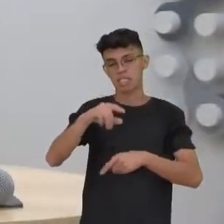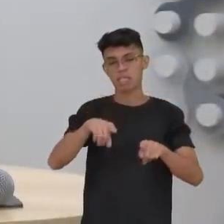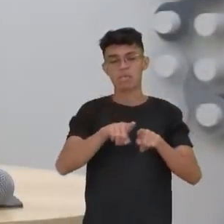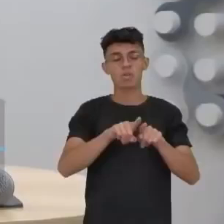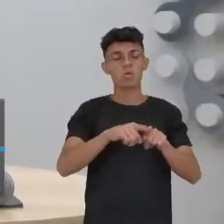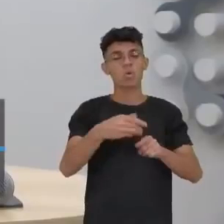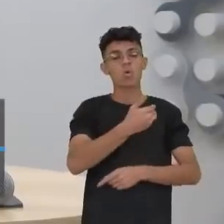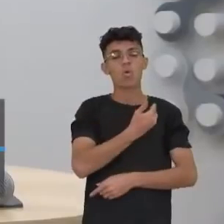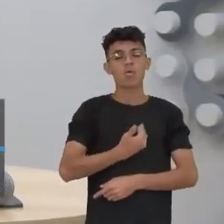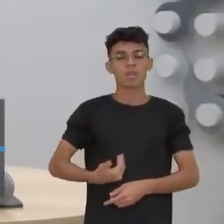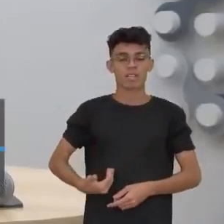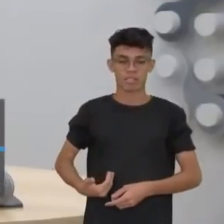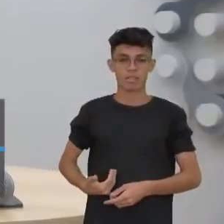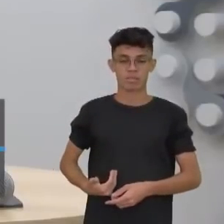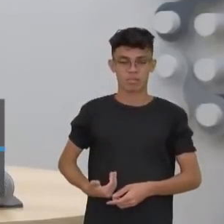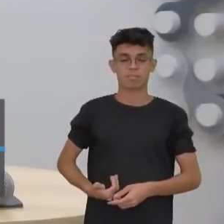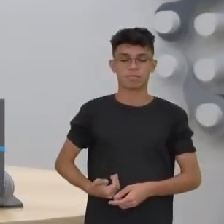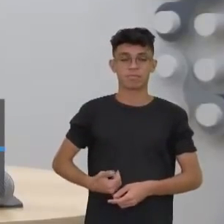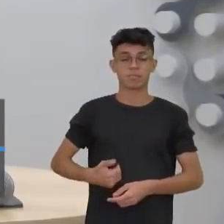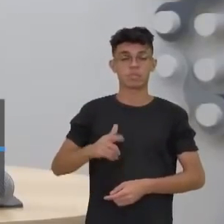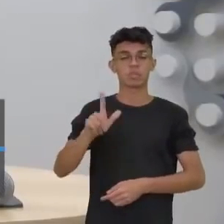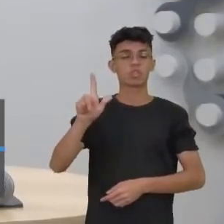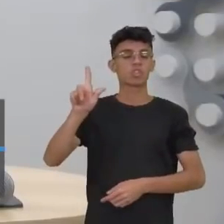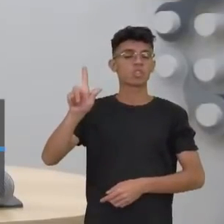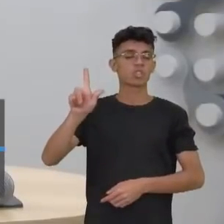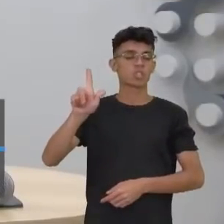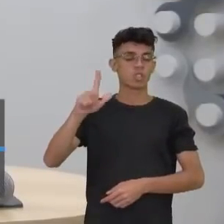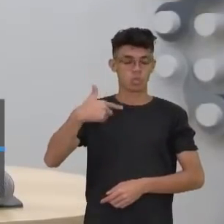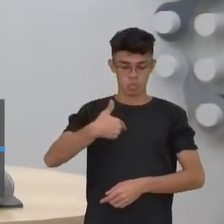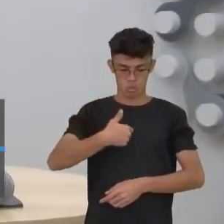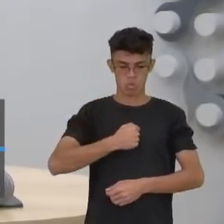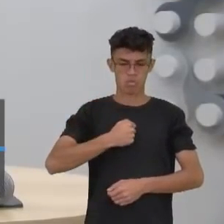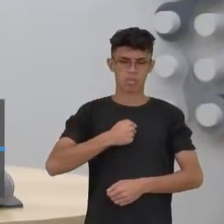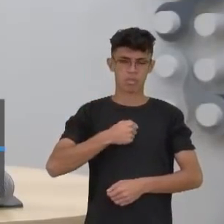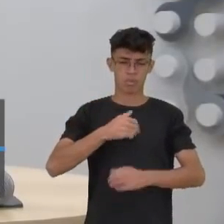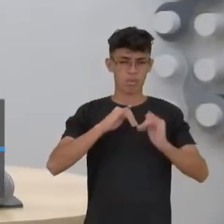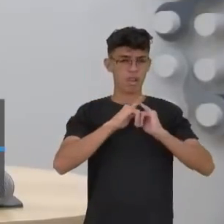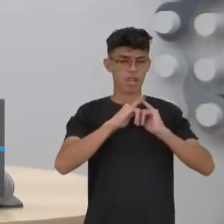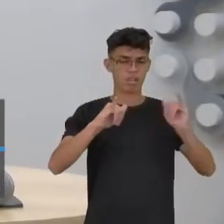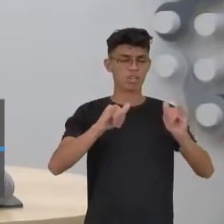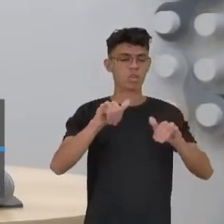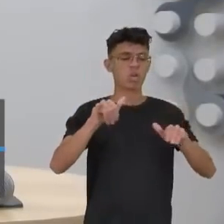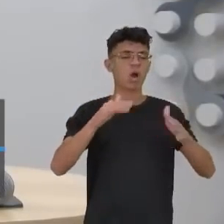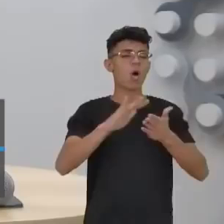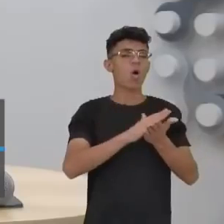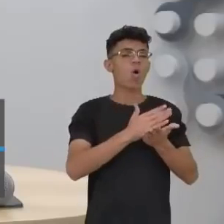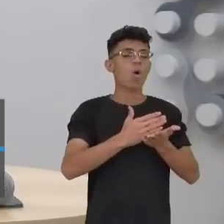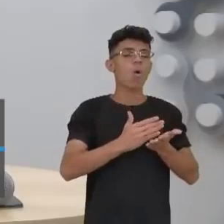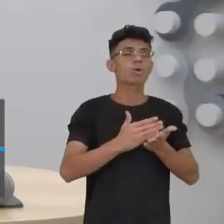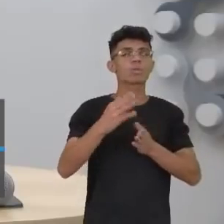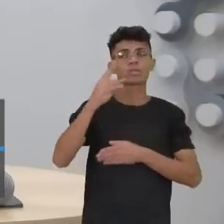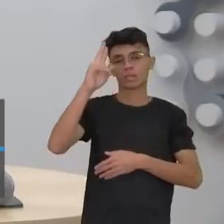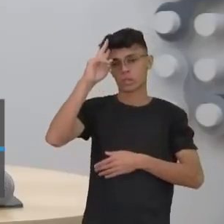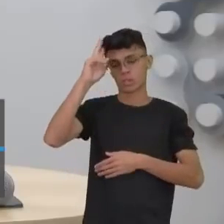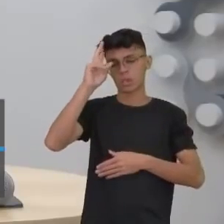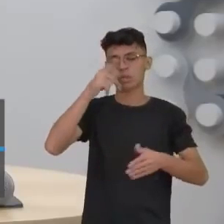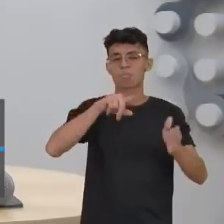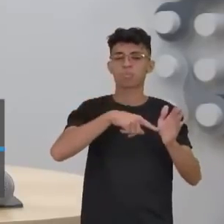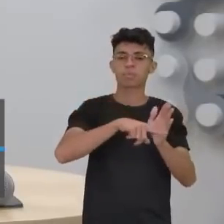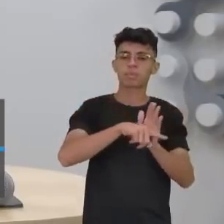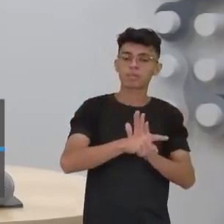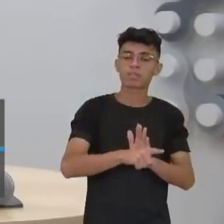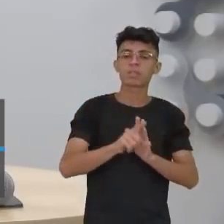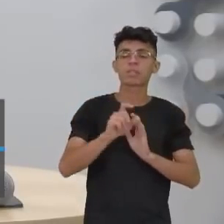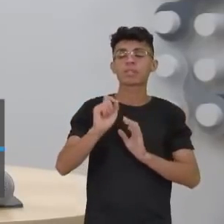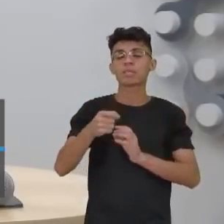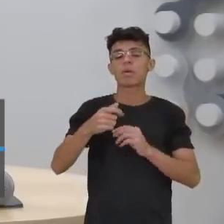estava até falando aqui com vocês agora há pouquinho que alguns historiadores chamam esse movimento, esse período aí de quebra